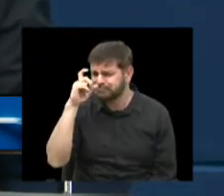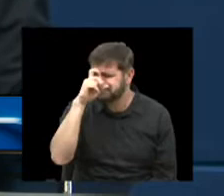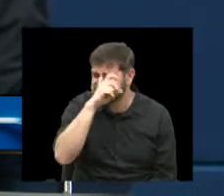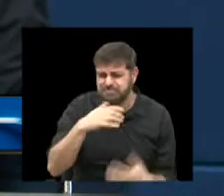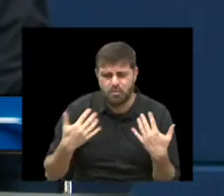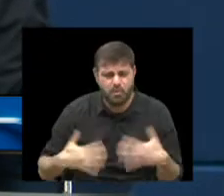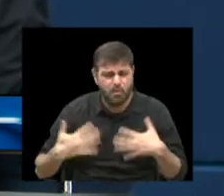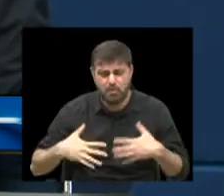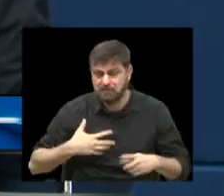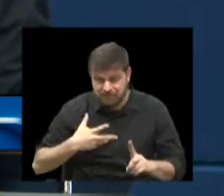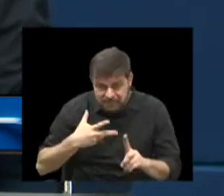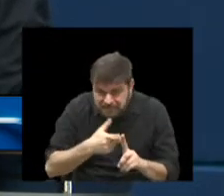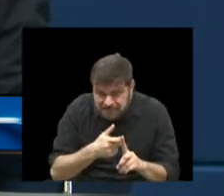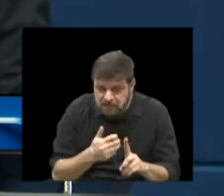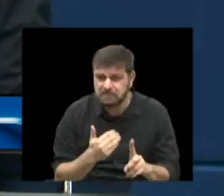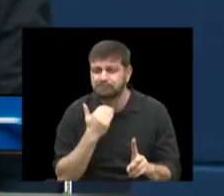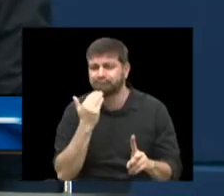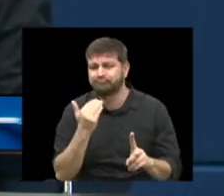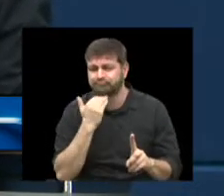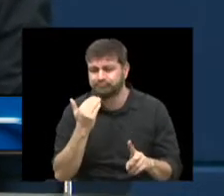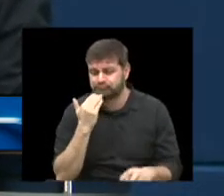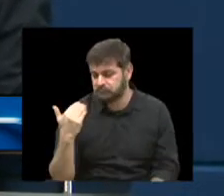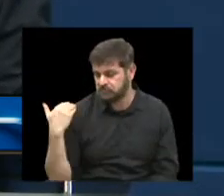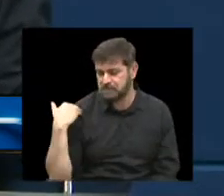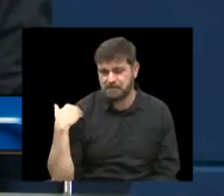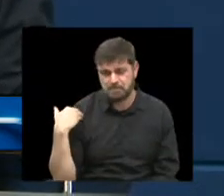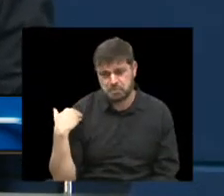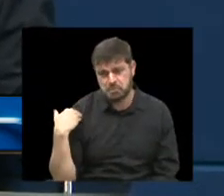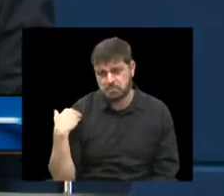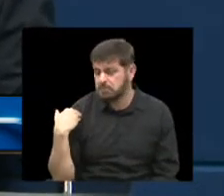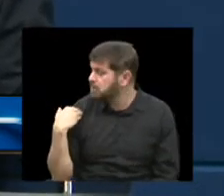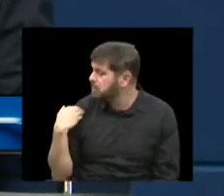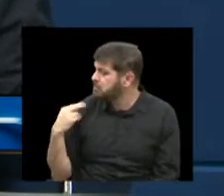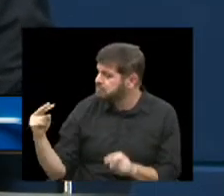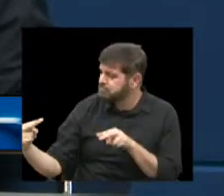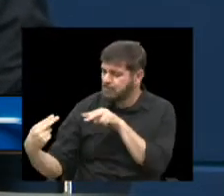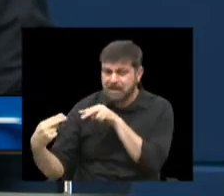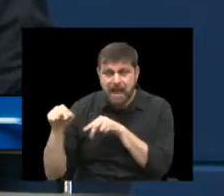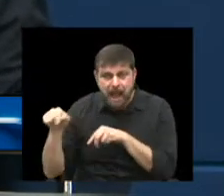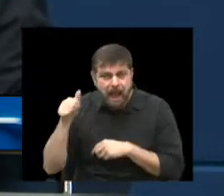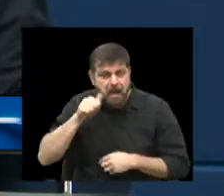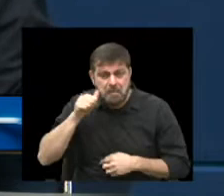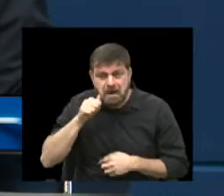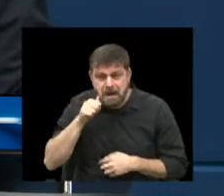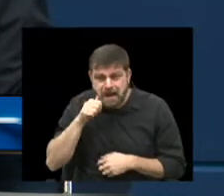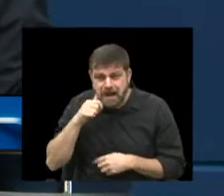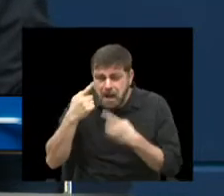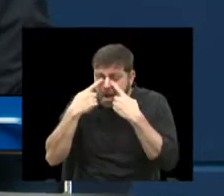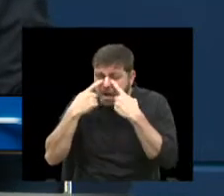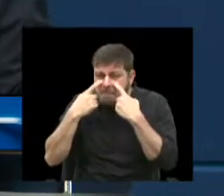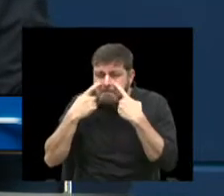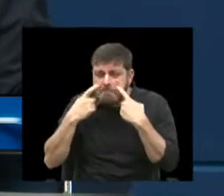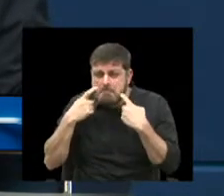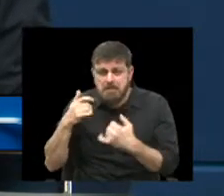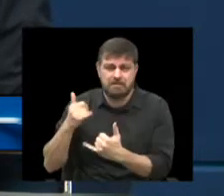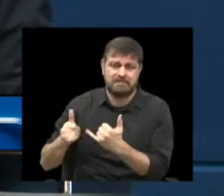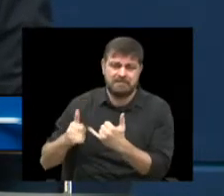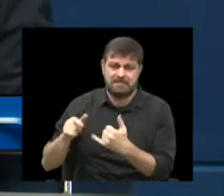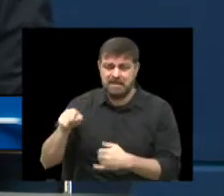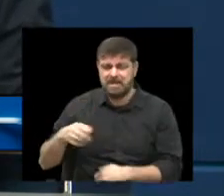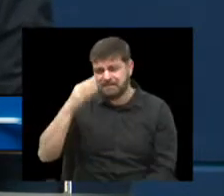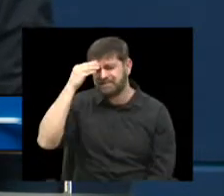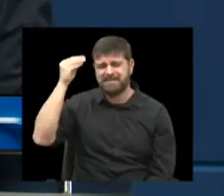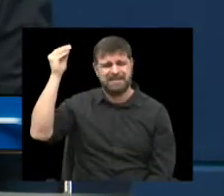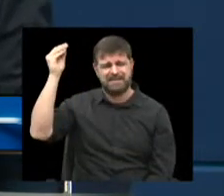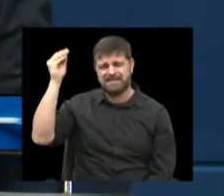a vacina. A paciente me procurou quase chorando e o problema só foi resolvido quando ela desistiu